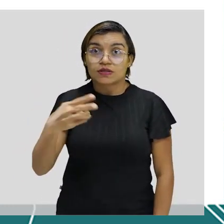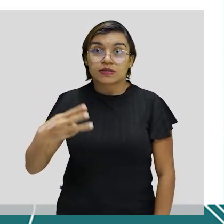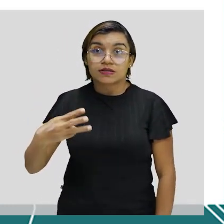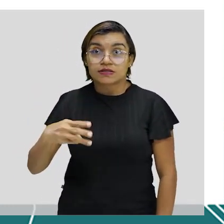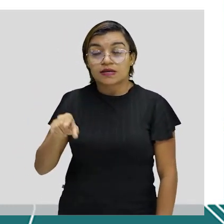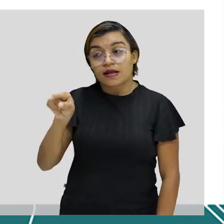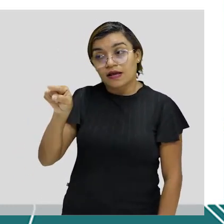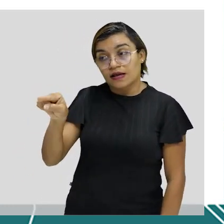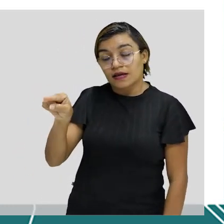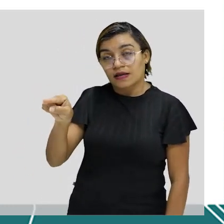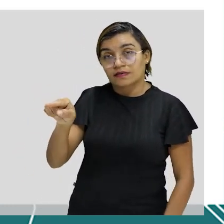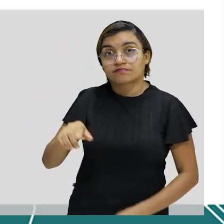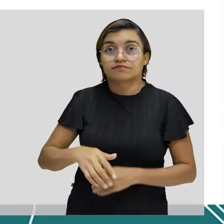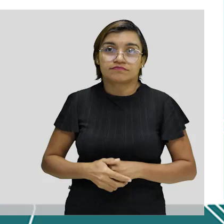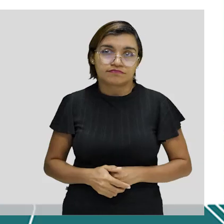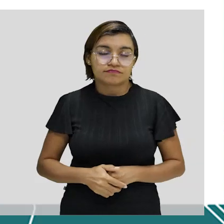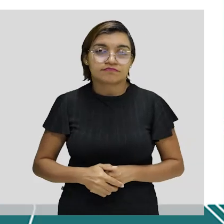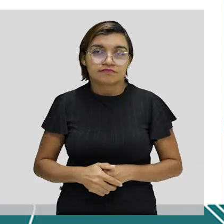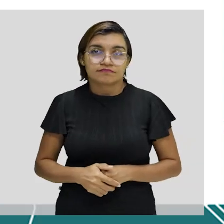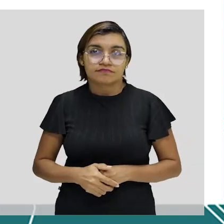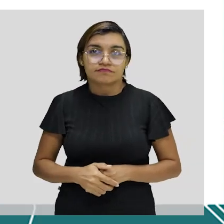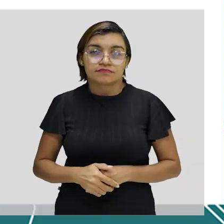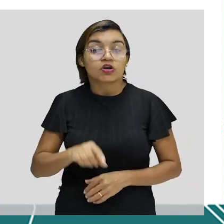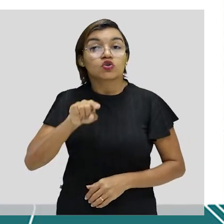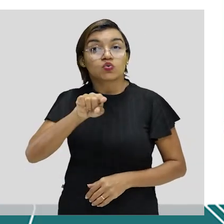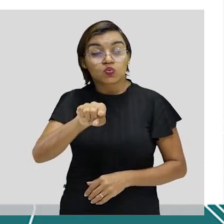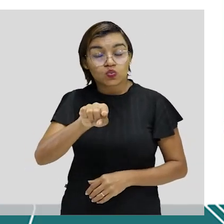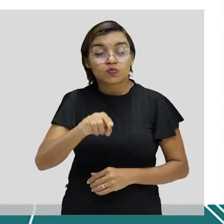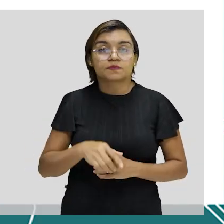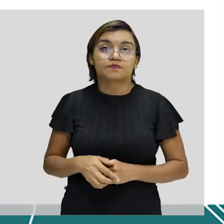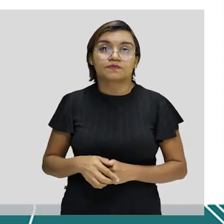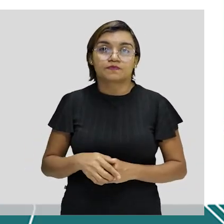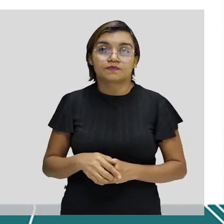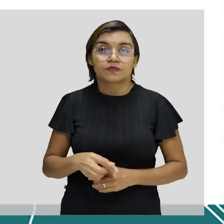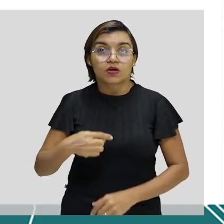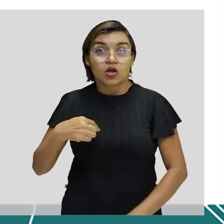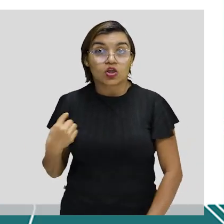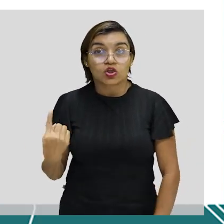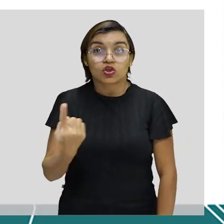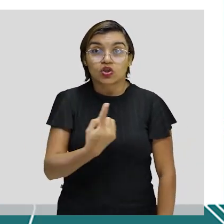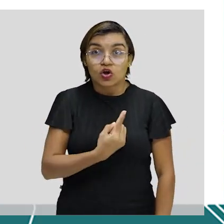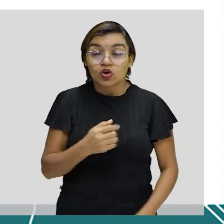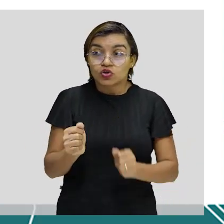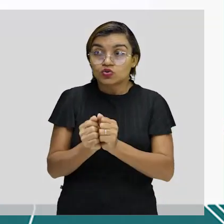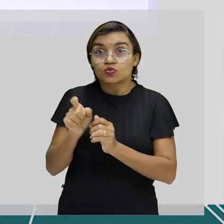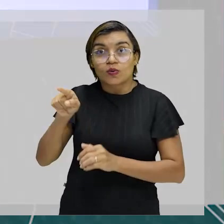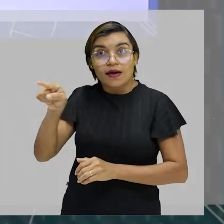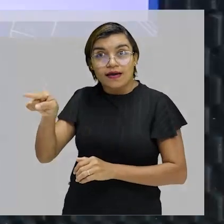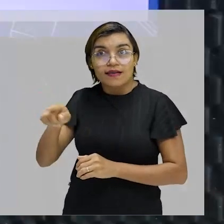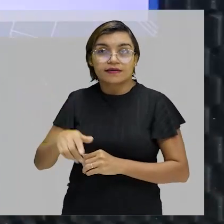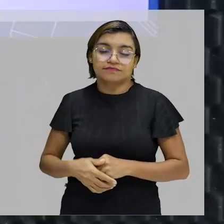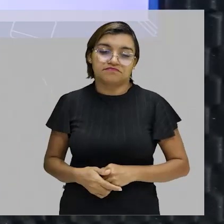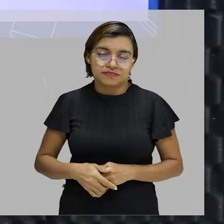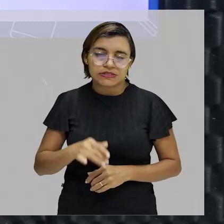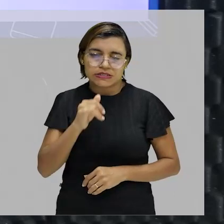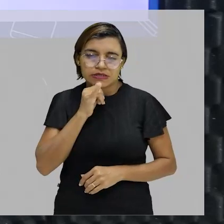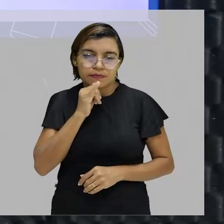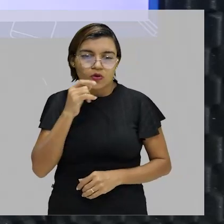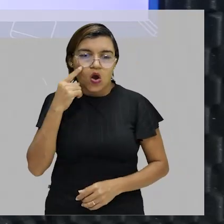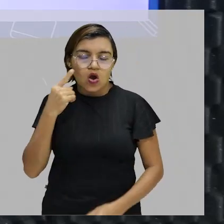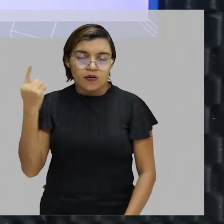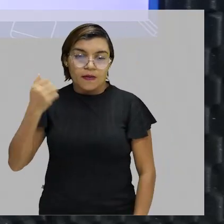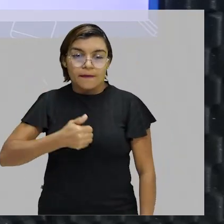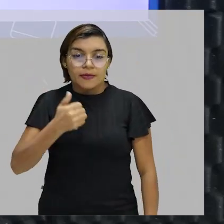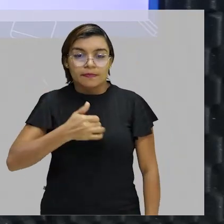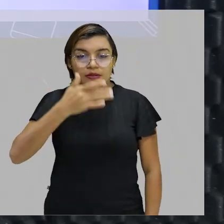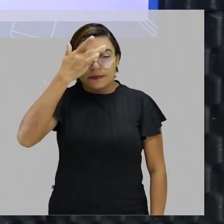tu, nós e ela, eles eles e eu. Vamos ver como é que fica? Se a primeira pessoa,